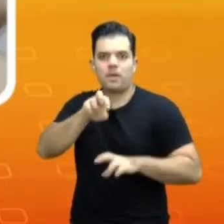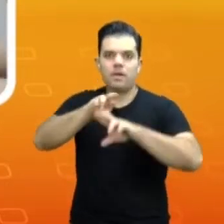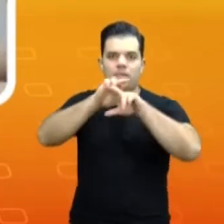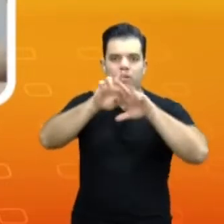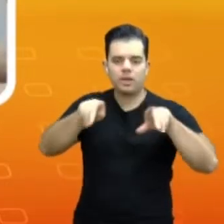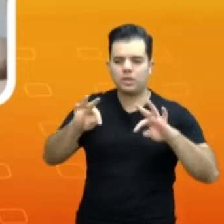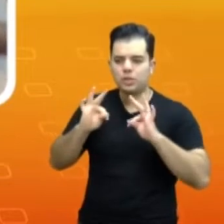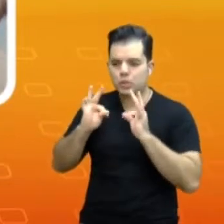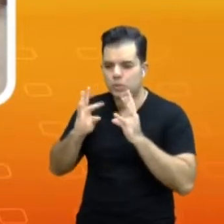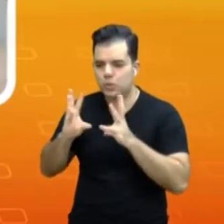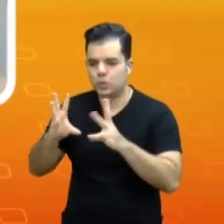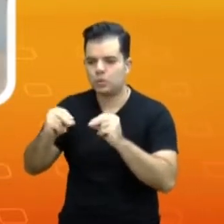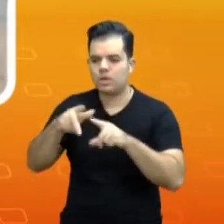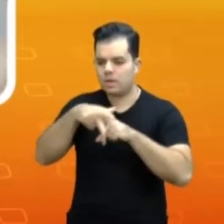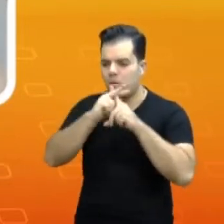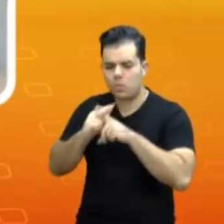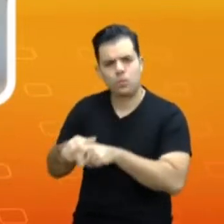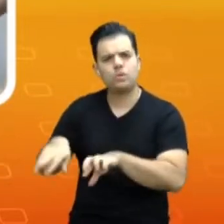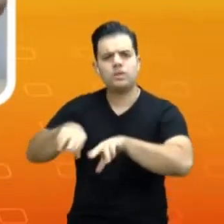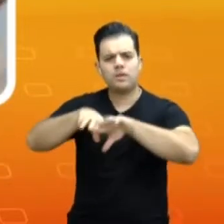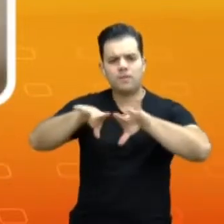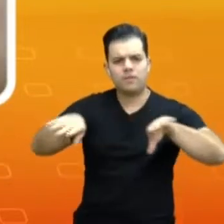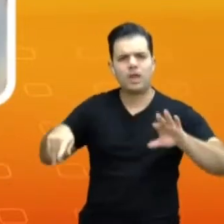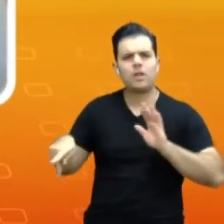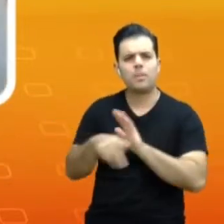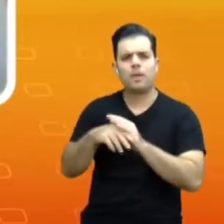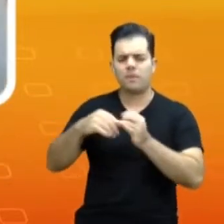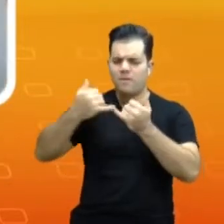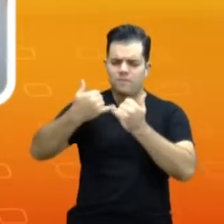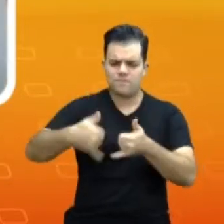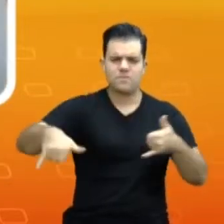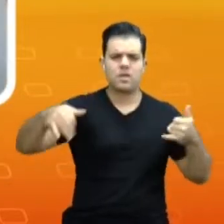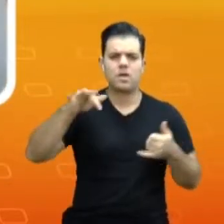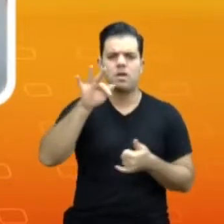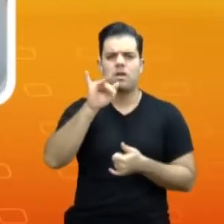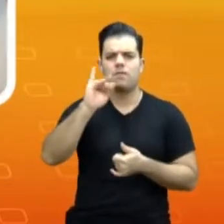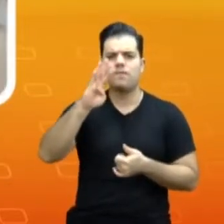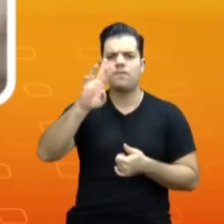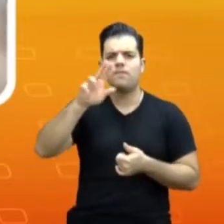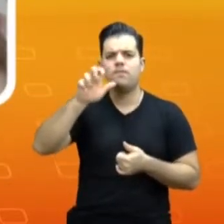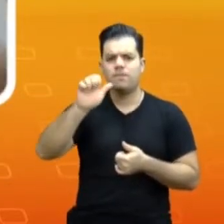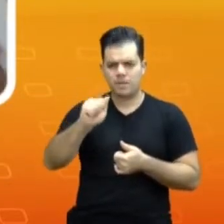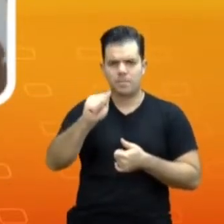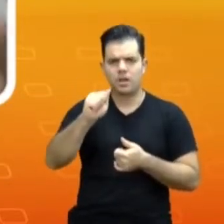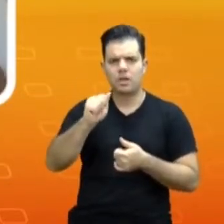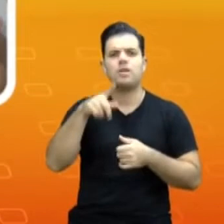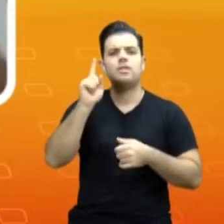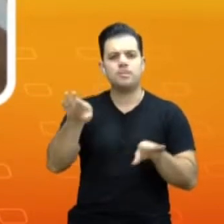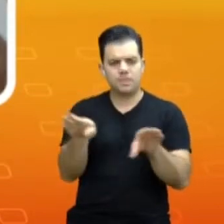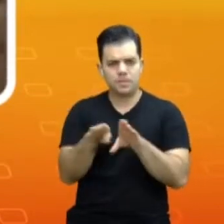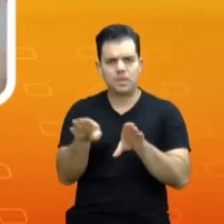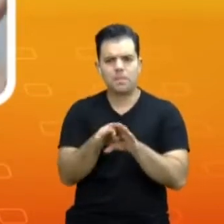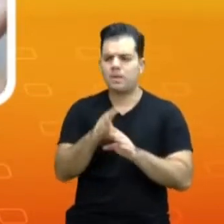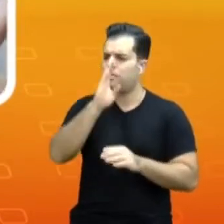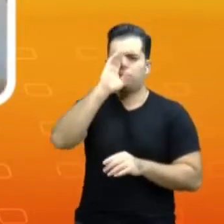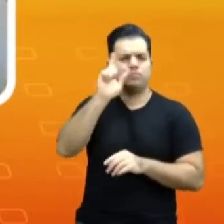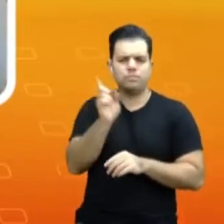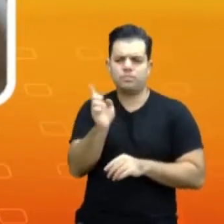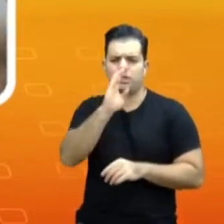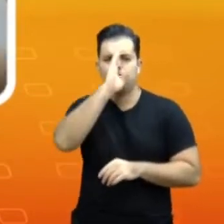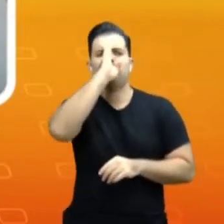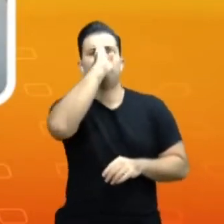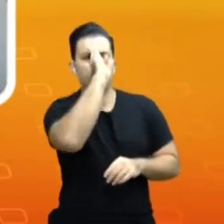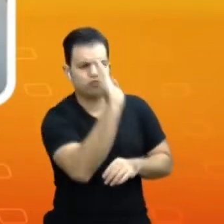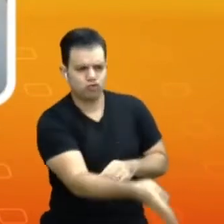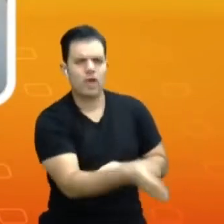utilizar os circuitos de fibra entregues pela organização. A gente também já saía direto por